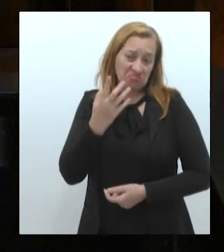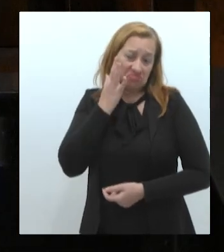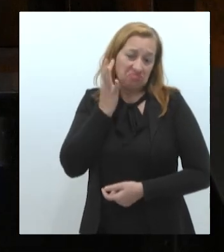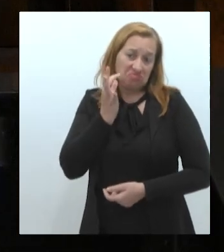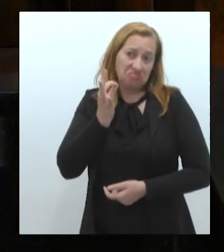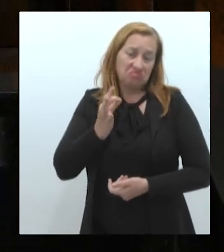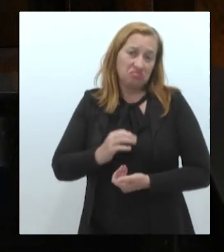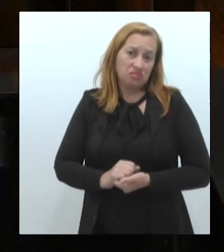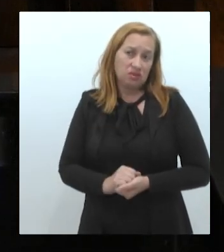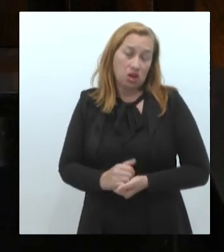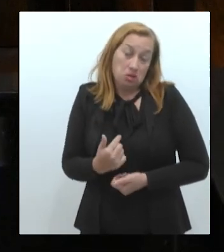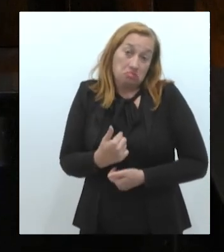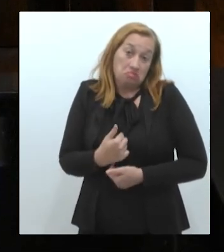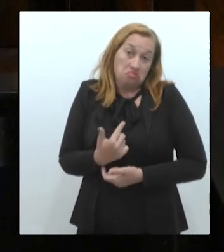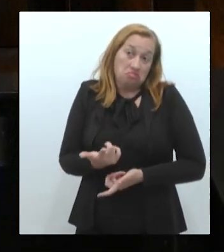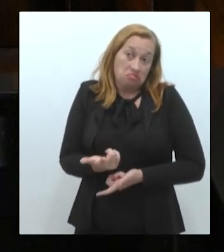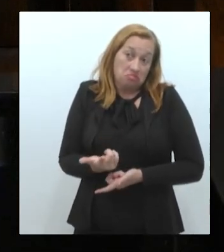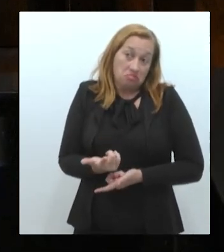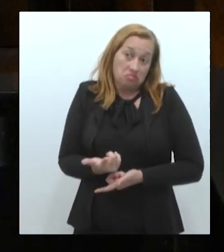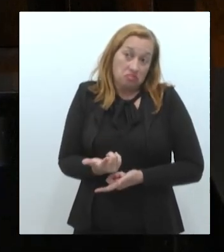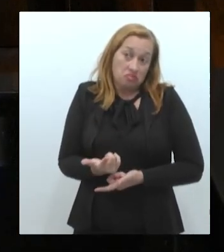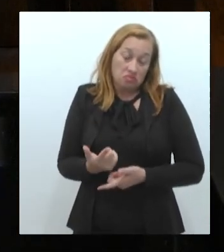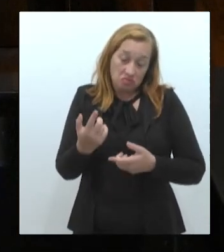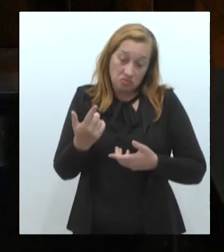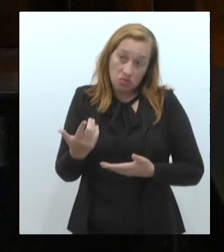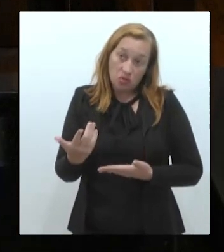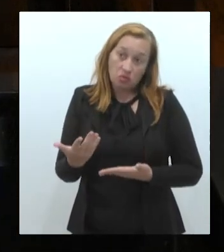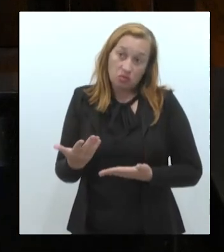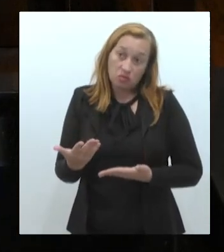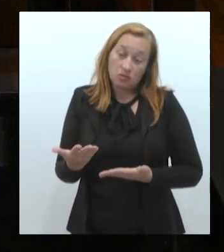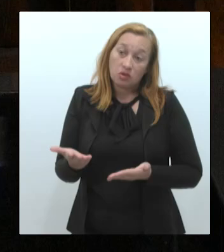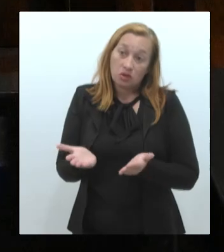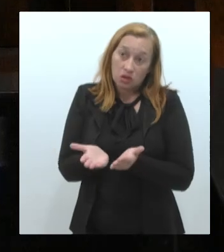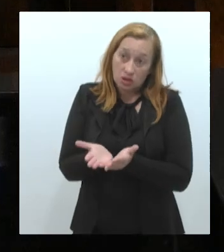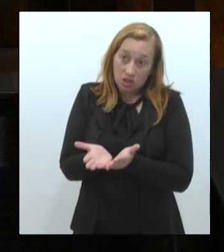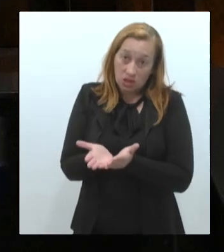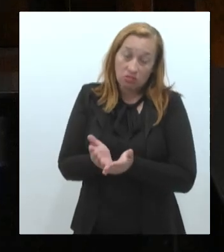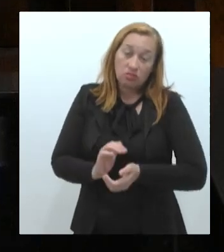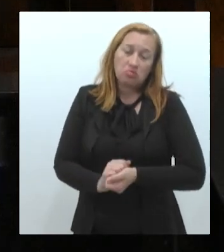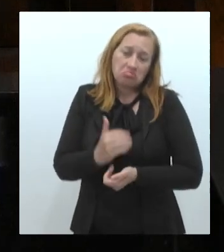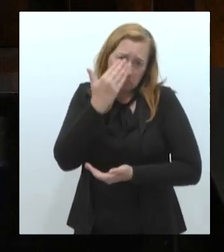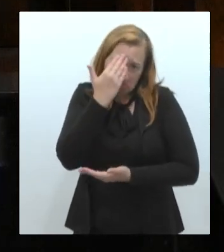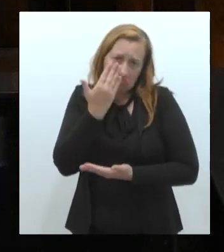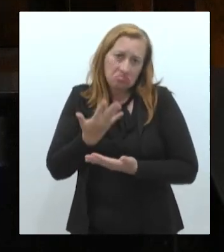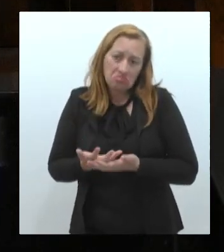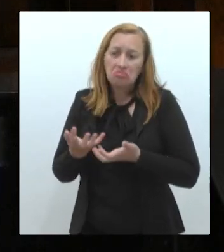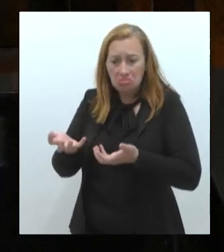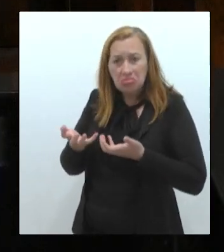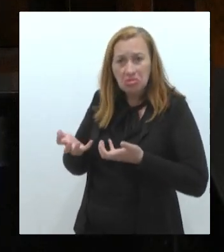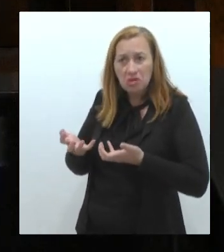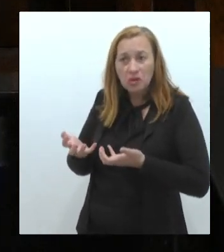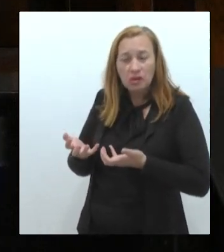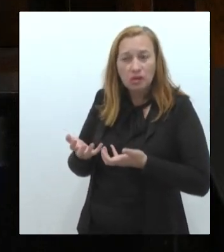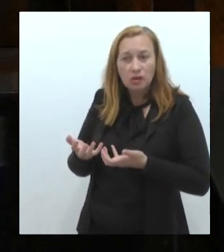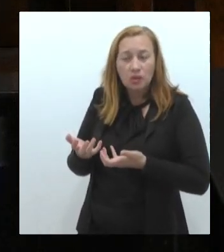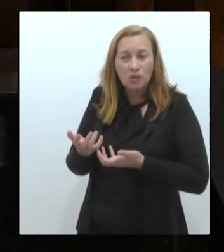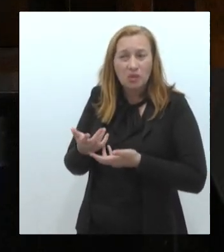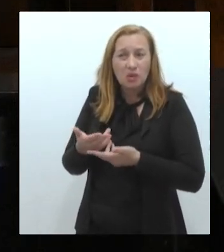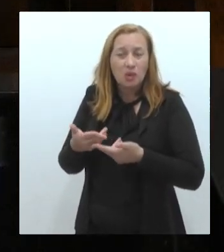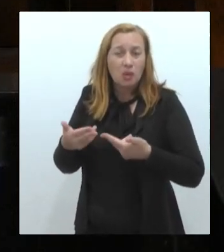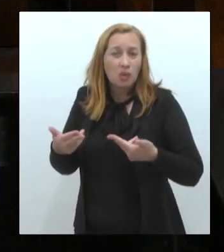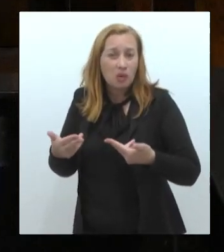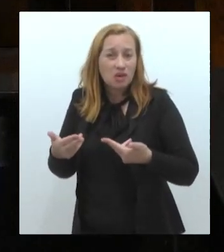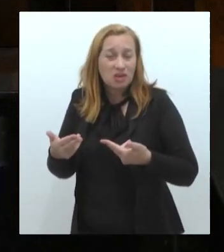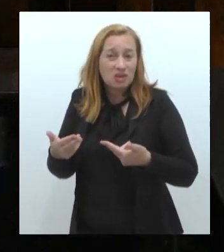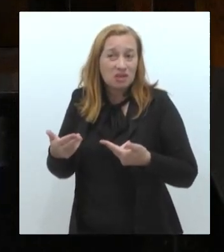entende. Eu, como bom cristão, eu quero acreditar que são só coincidências.